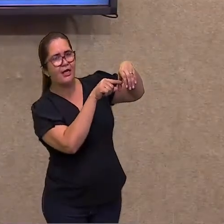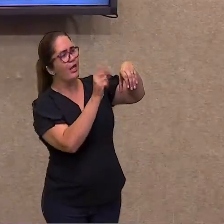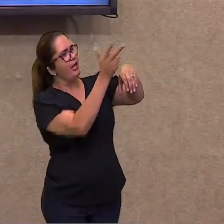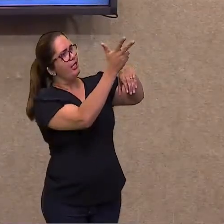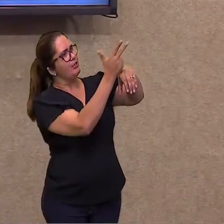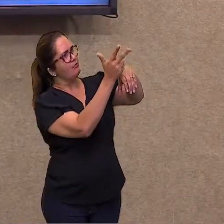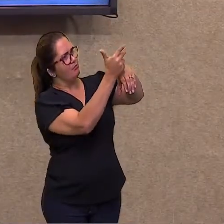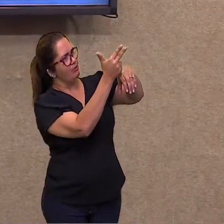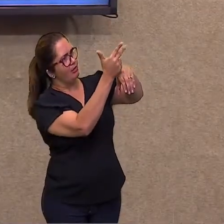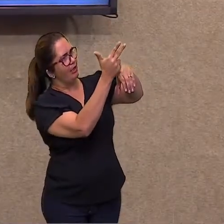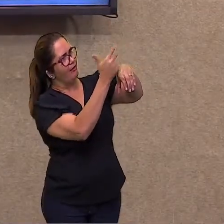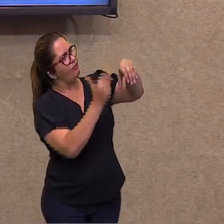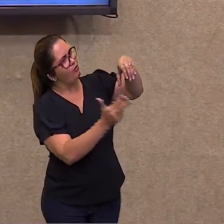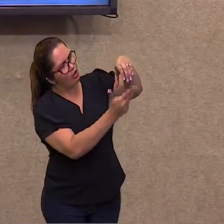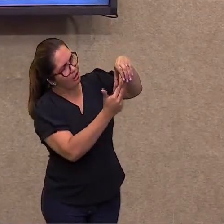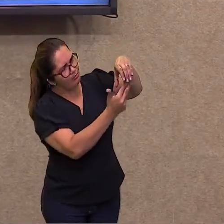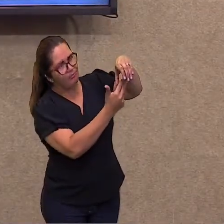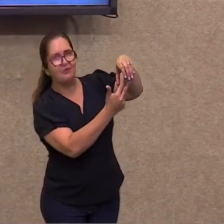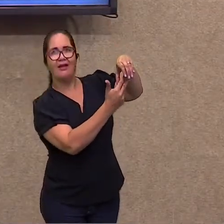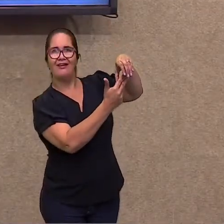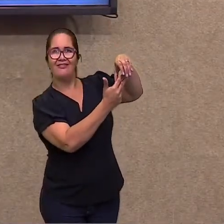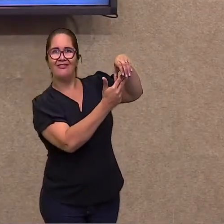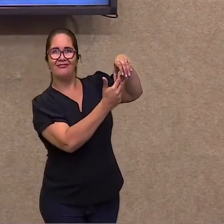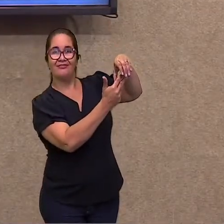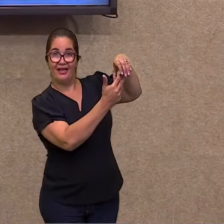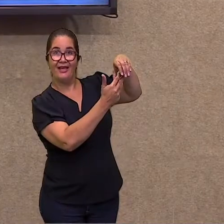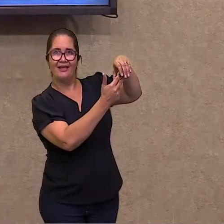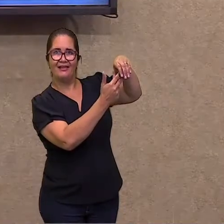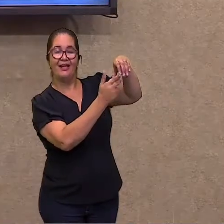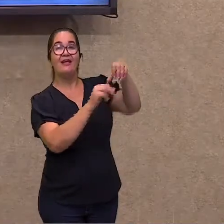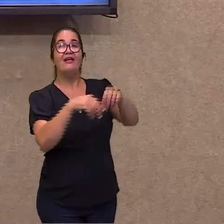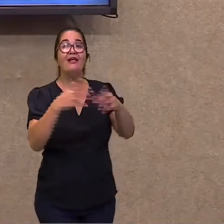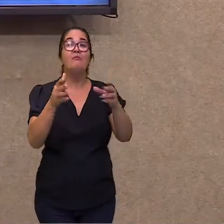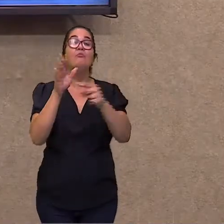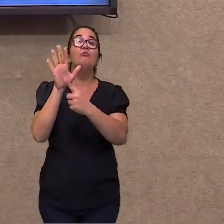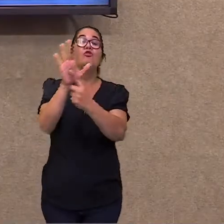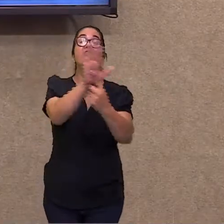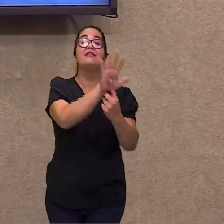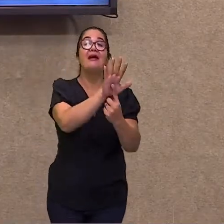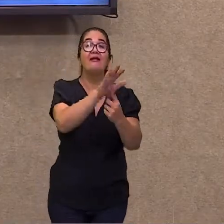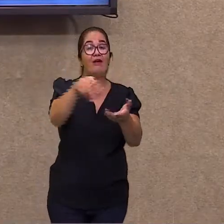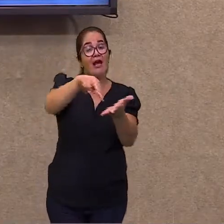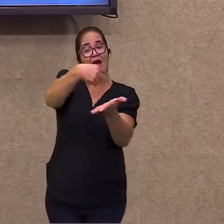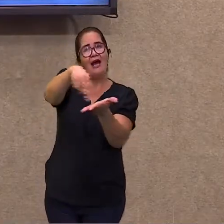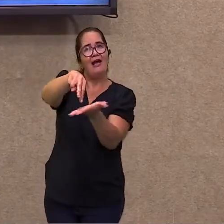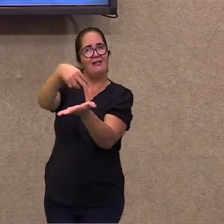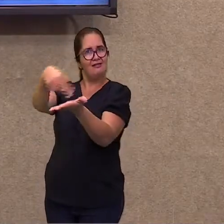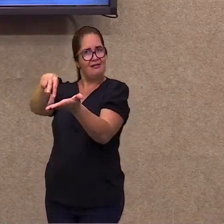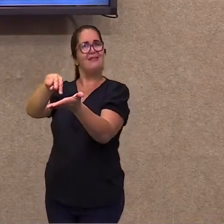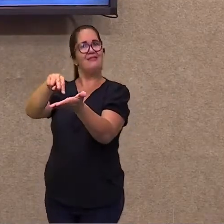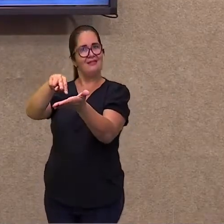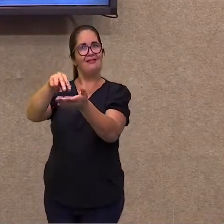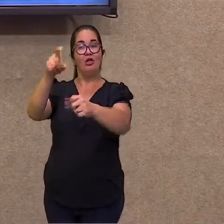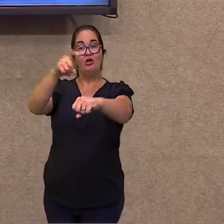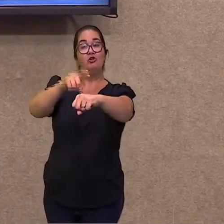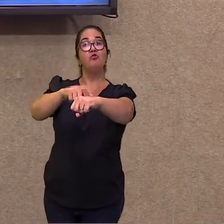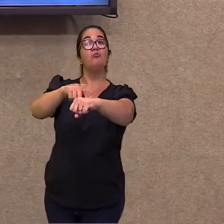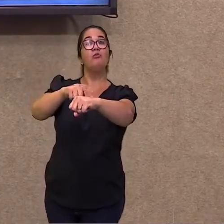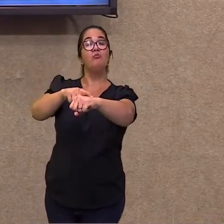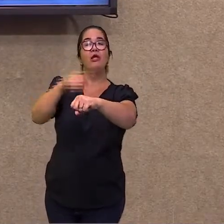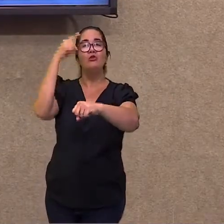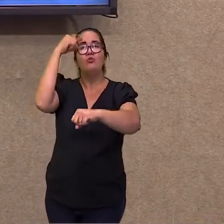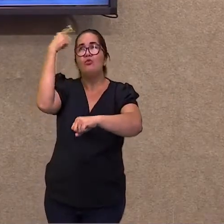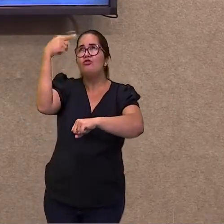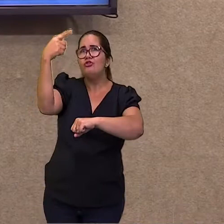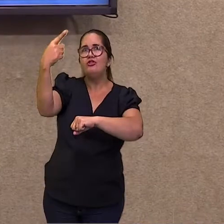que existem de dança na nossa história. Muito bacana isso, né? Isso vale a gente pensar que o registro